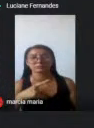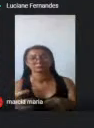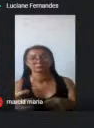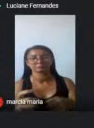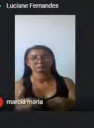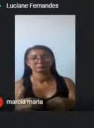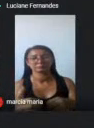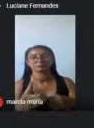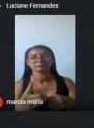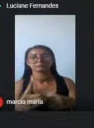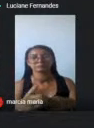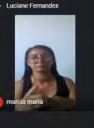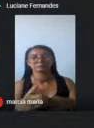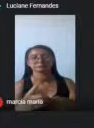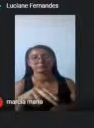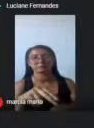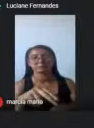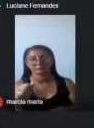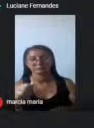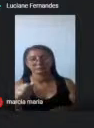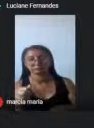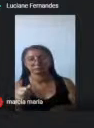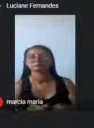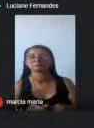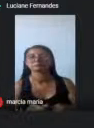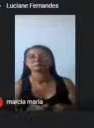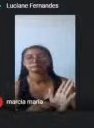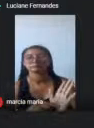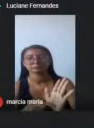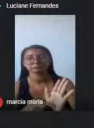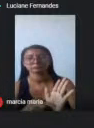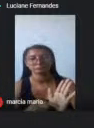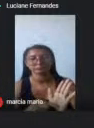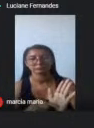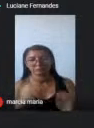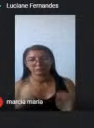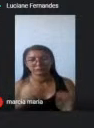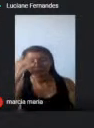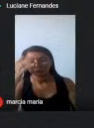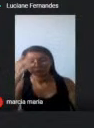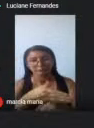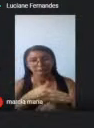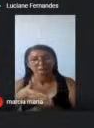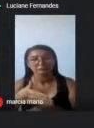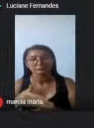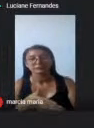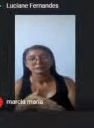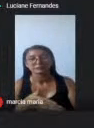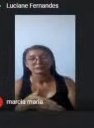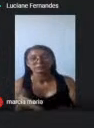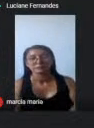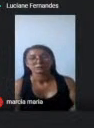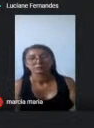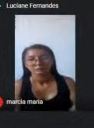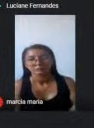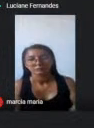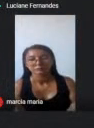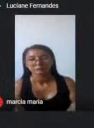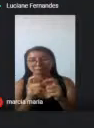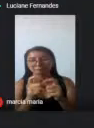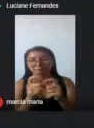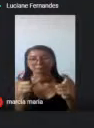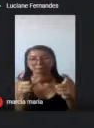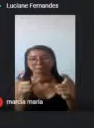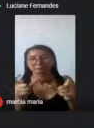a gente poder trazer aí a ideia para os participantes de que a gente está olhando a epidemiologia agora, mas vamos abordar também aspectos do